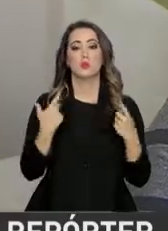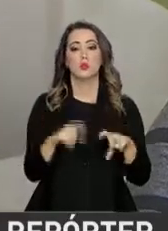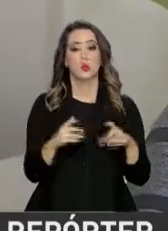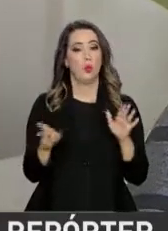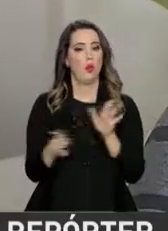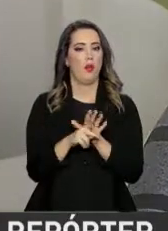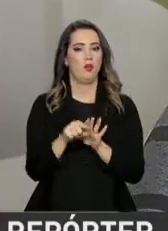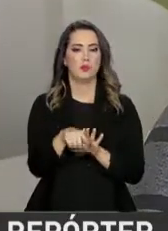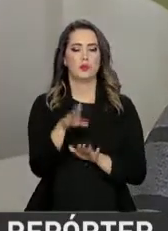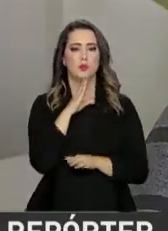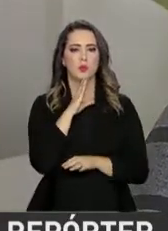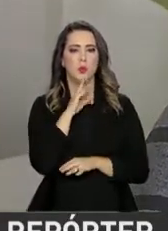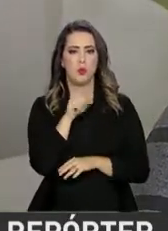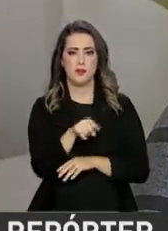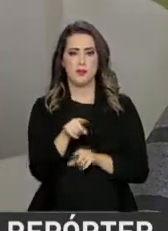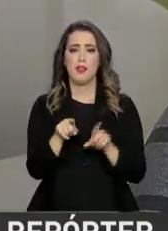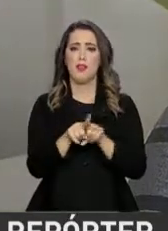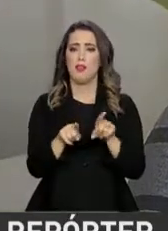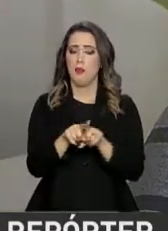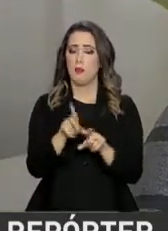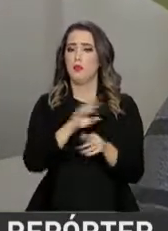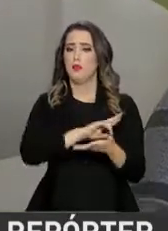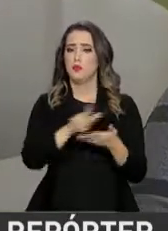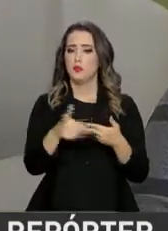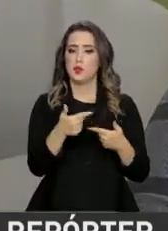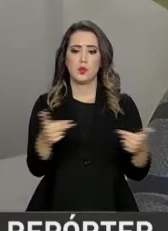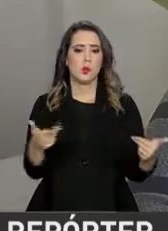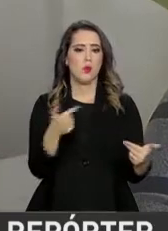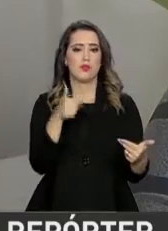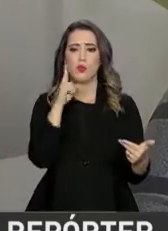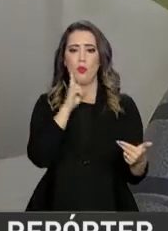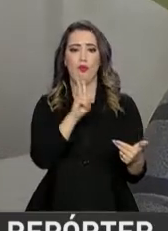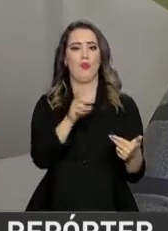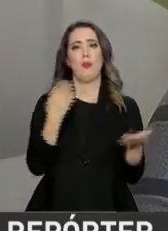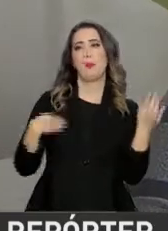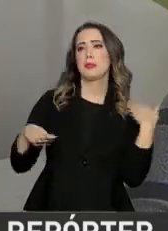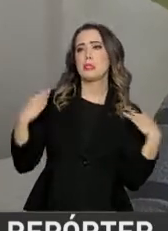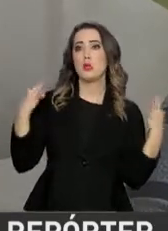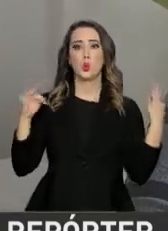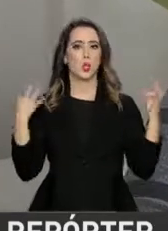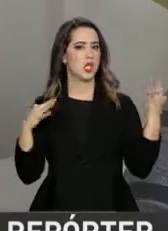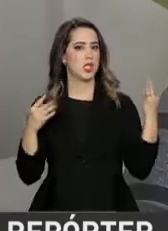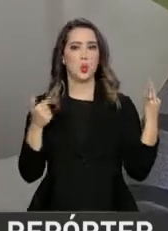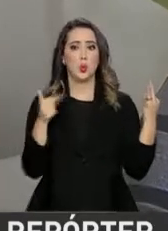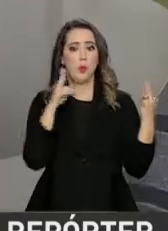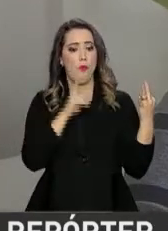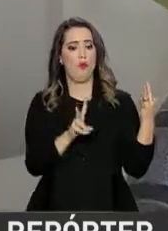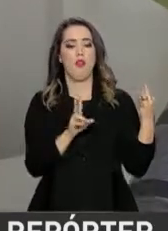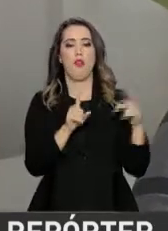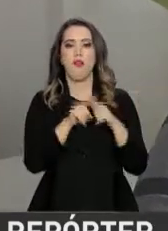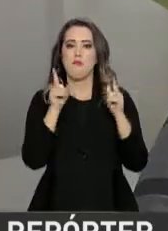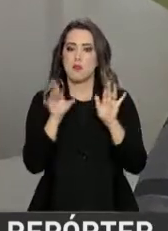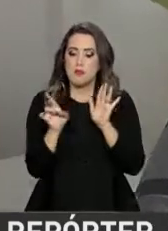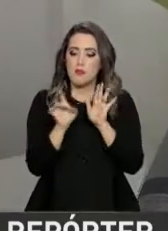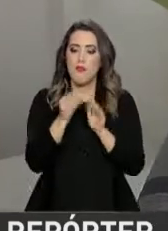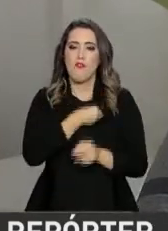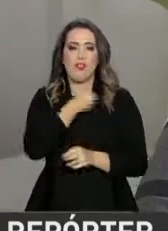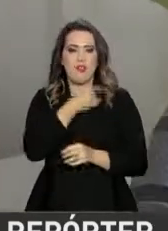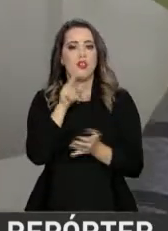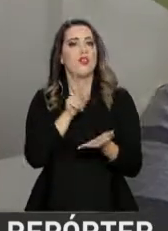e descobri também é coisas que você não vê como turistas e não por isso só vai ver a todos